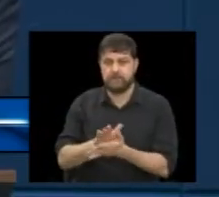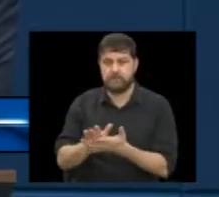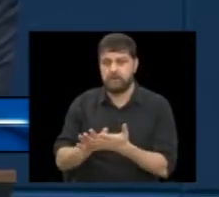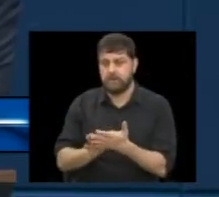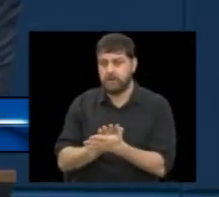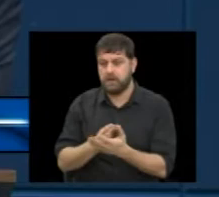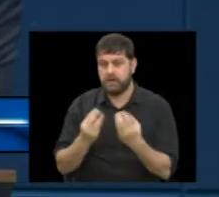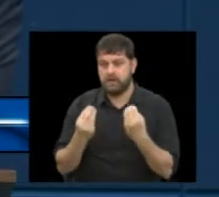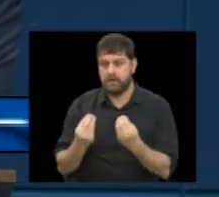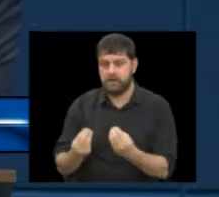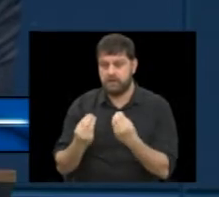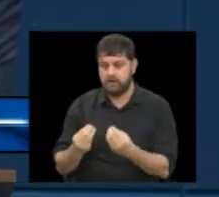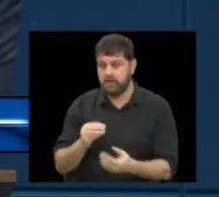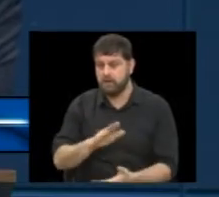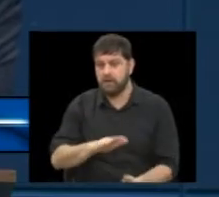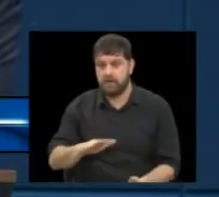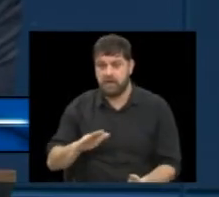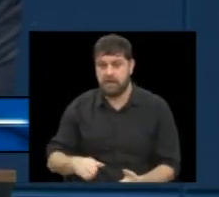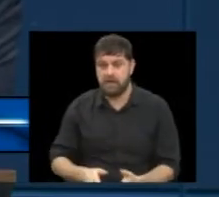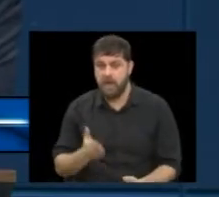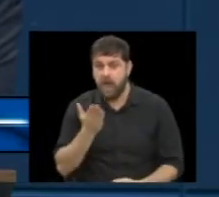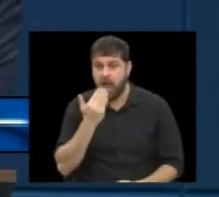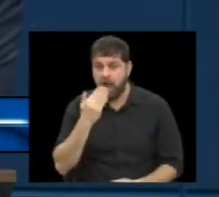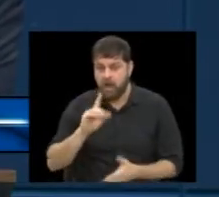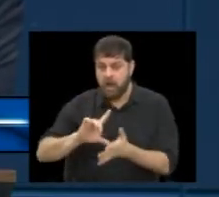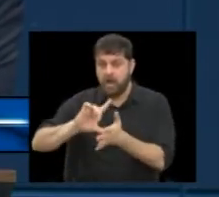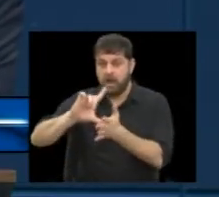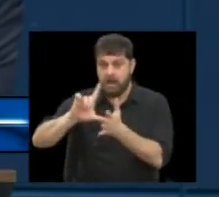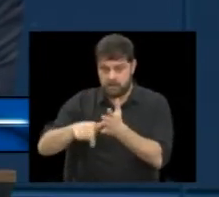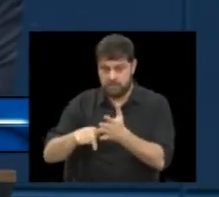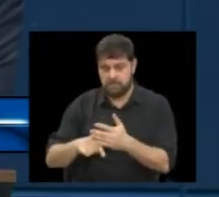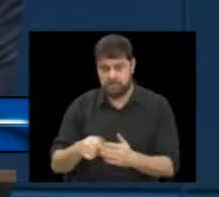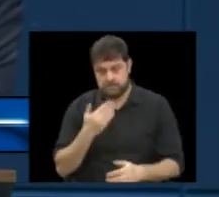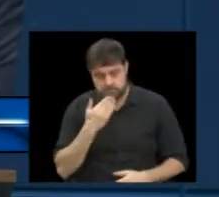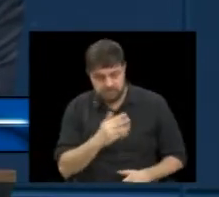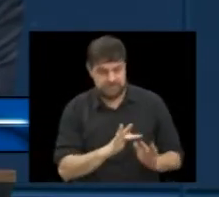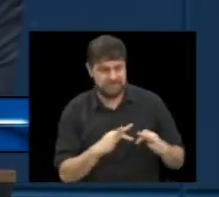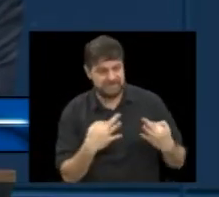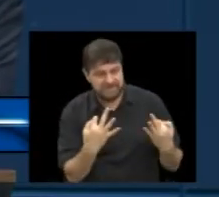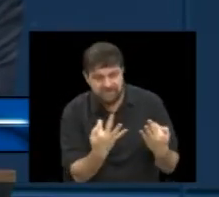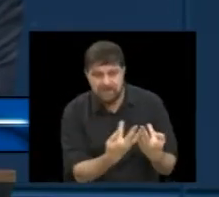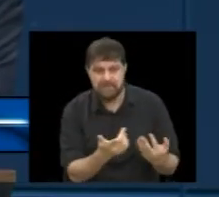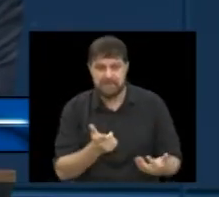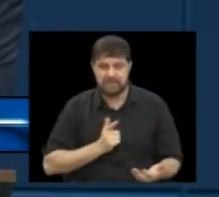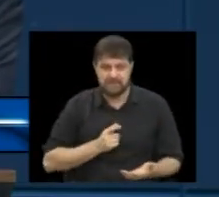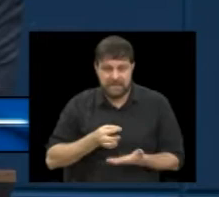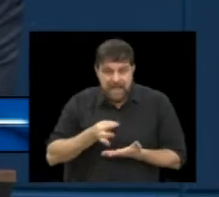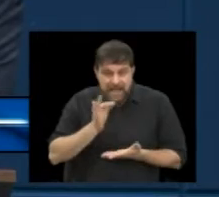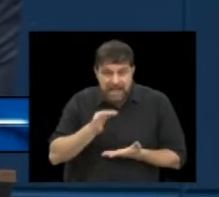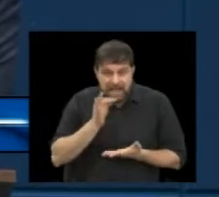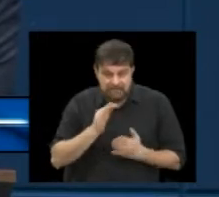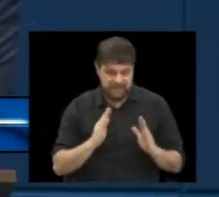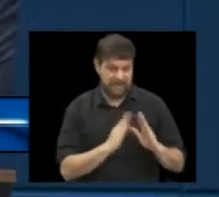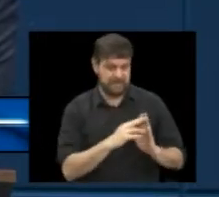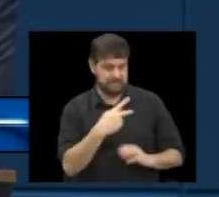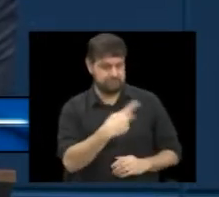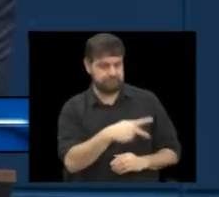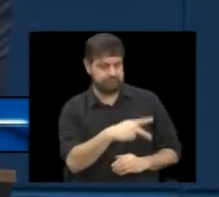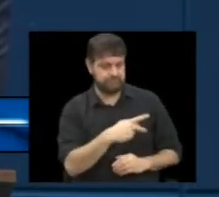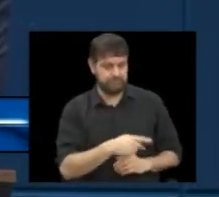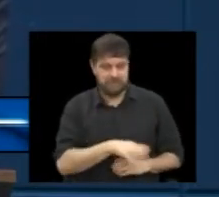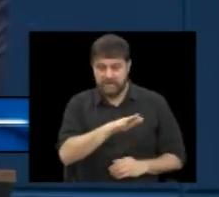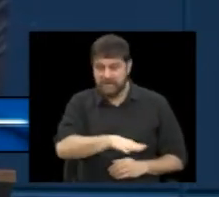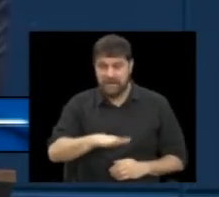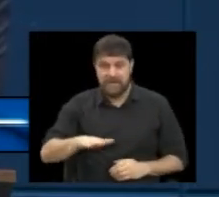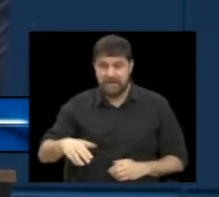nossos alunos almoçam mais tarde, pedimos às famílias que ofereçam café da manhã em casa para que as crianças não fiquem